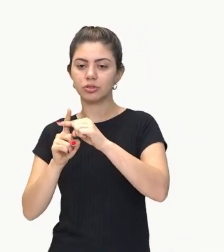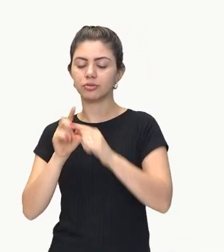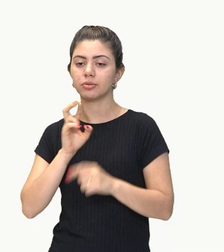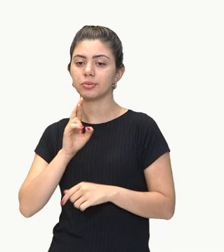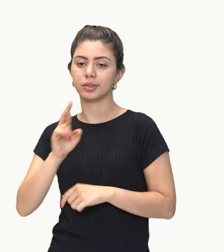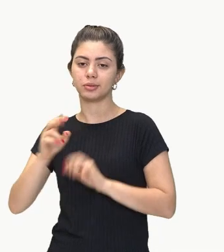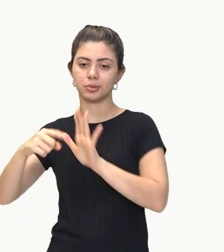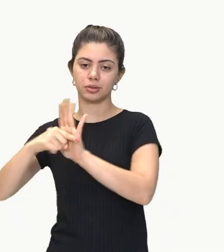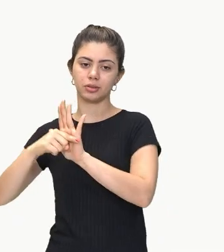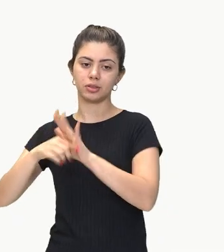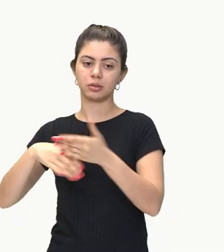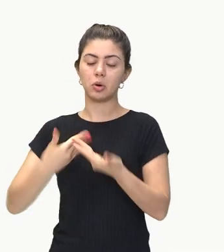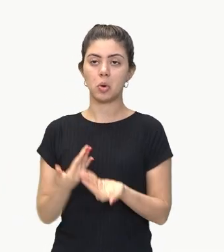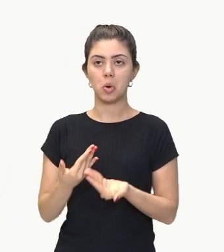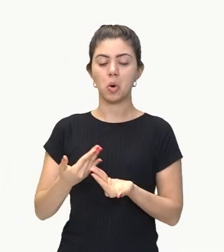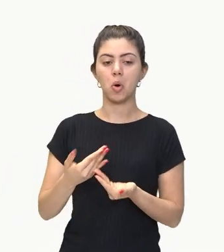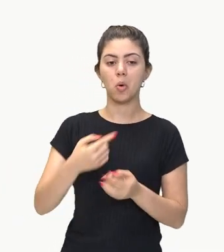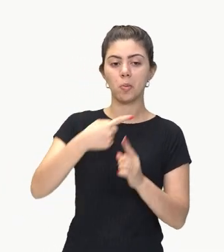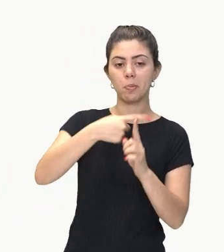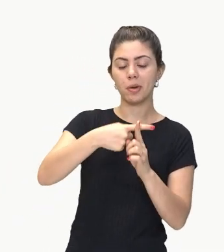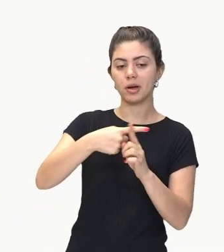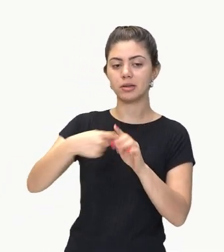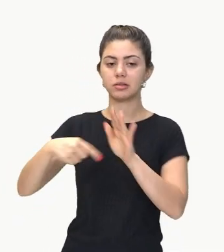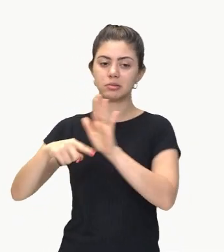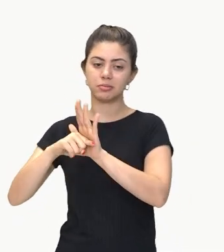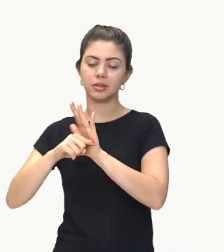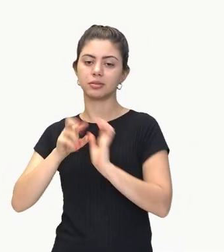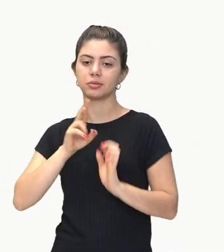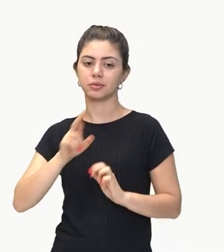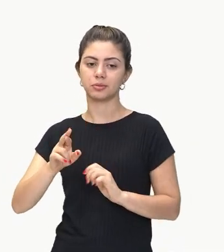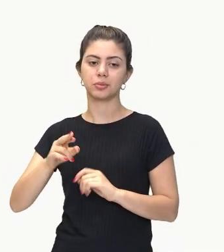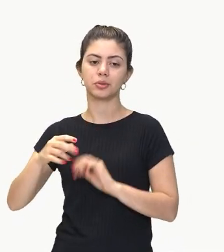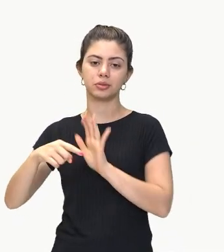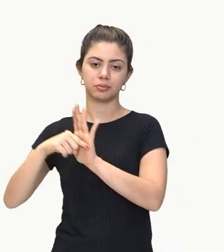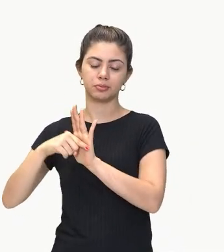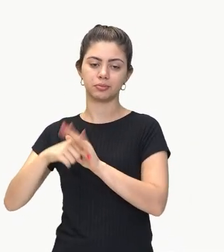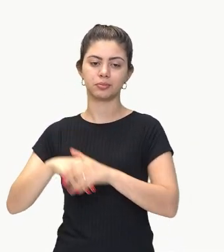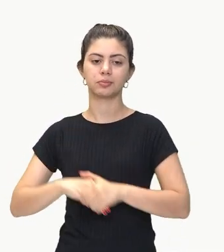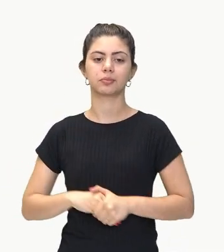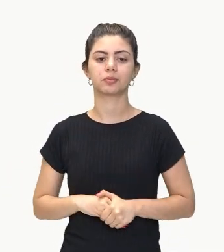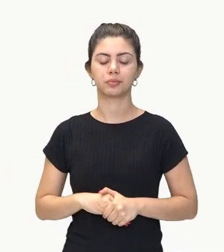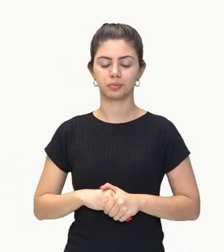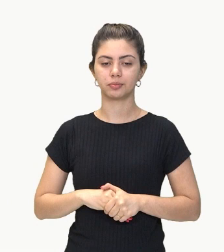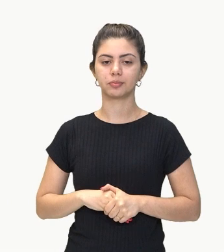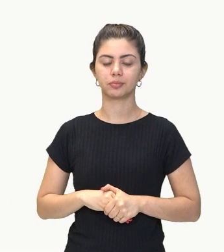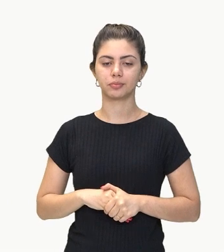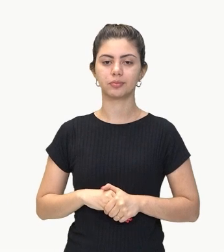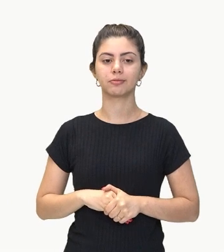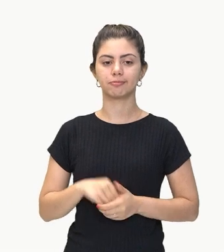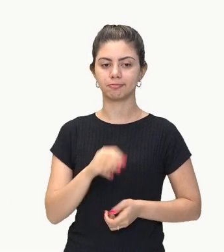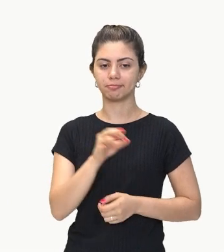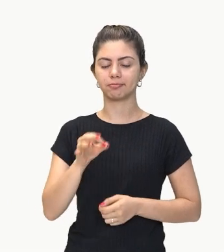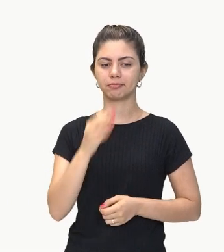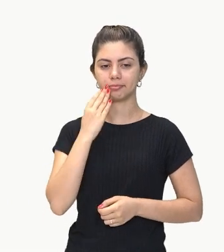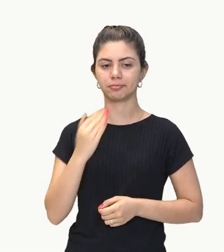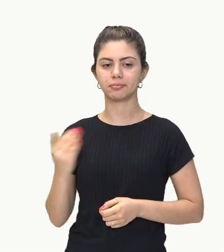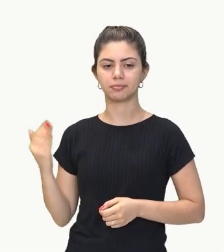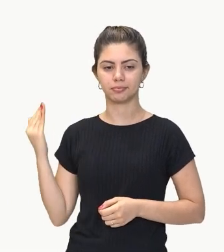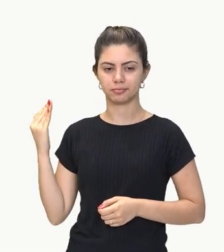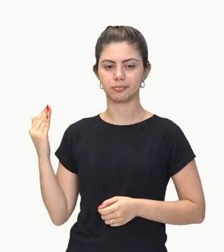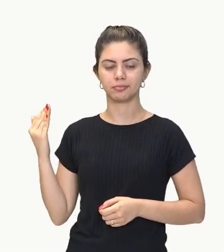menos. E menos com mais, também dá menos. Sinais iguais, positivo. Sinais